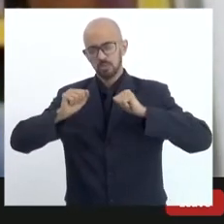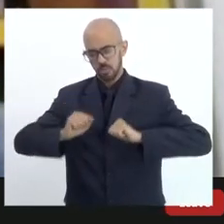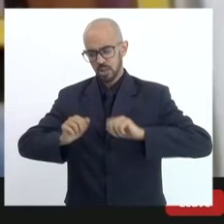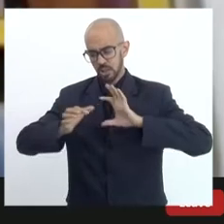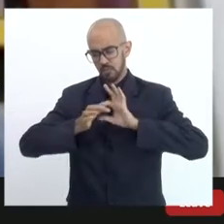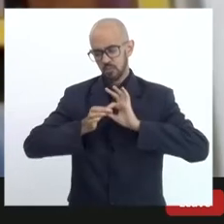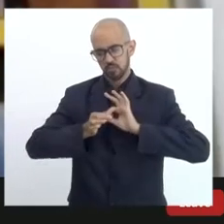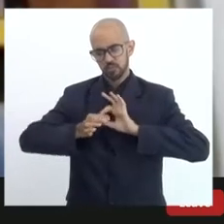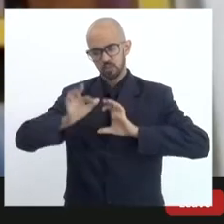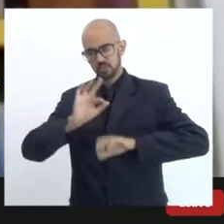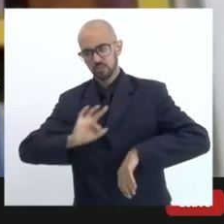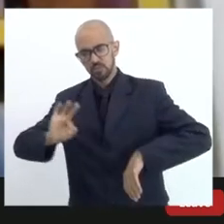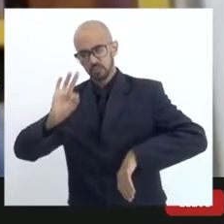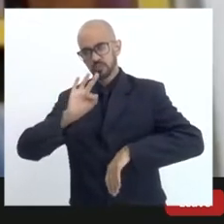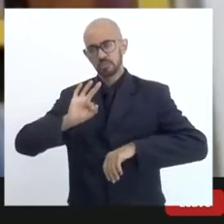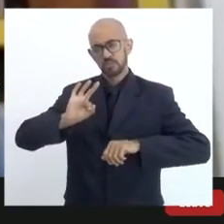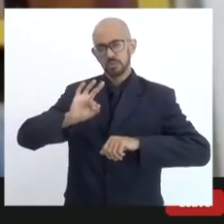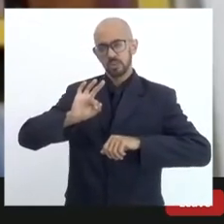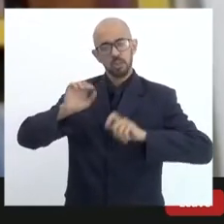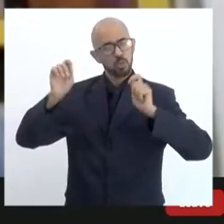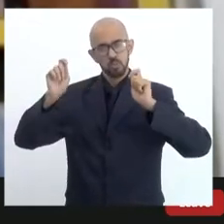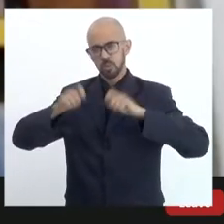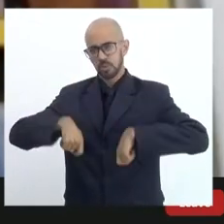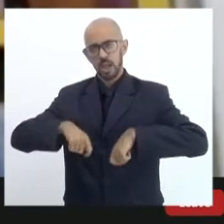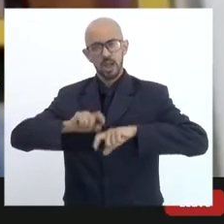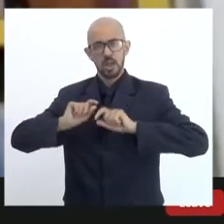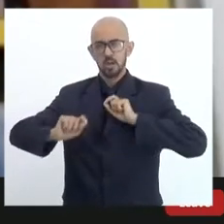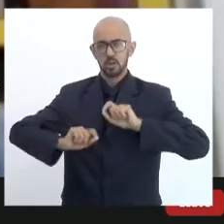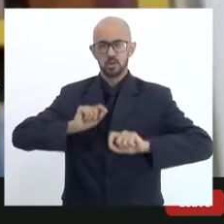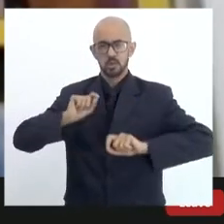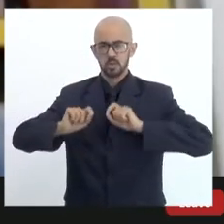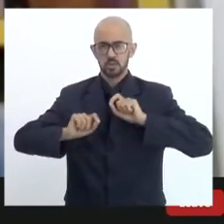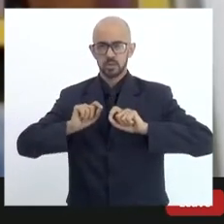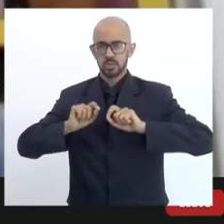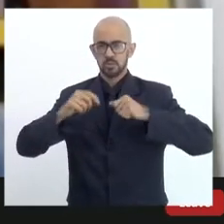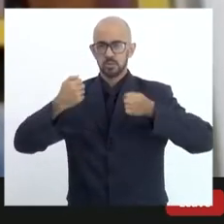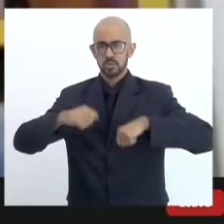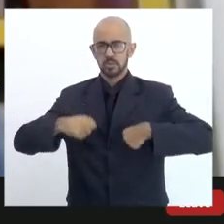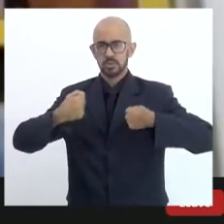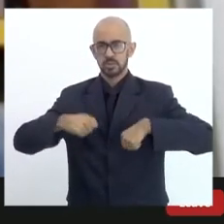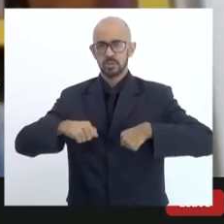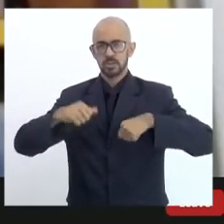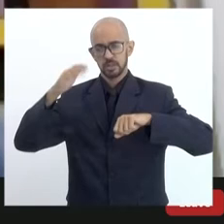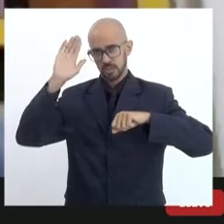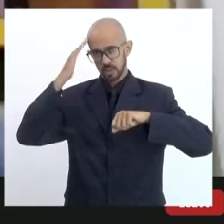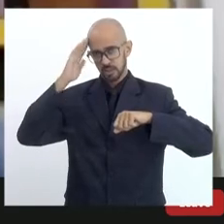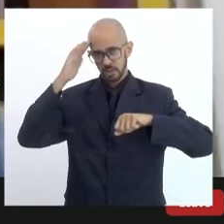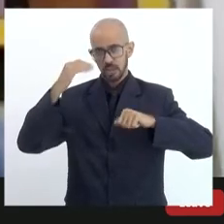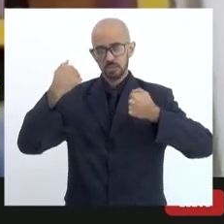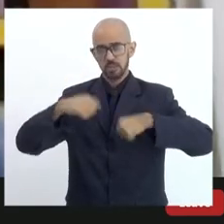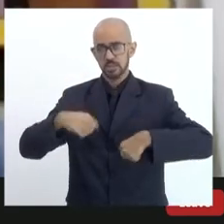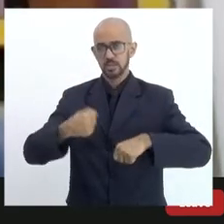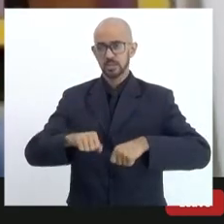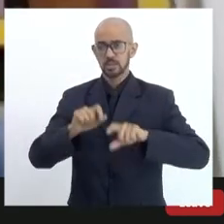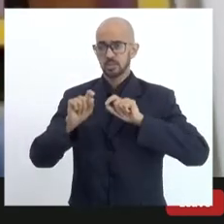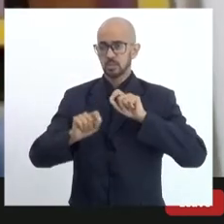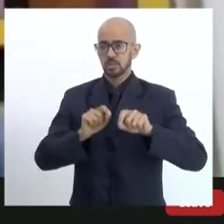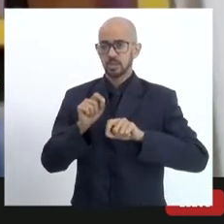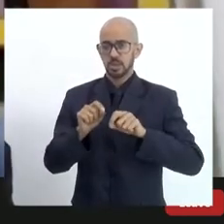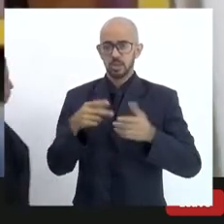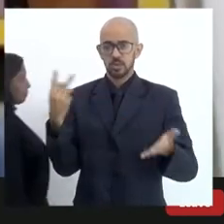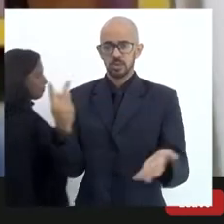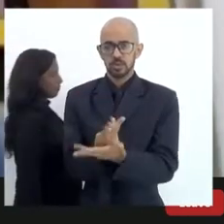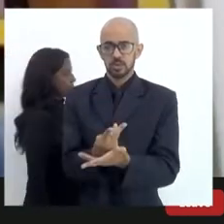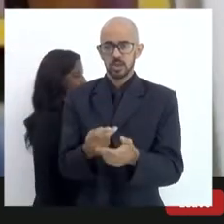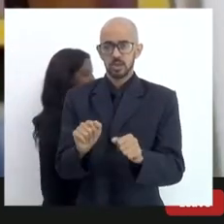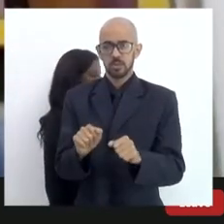lideranças, né, e não dá. E tem que observar que tem que haver uma coisa